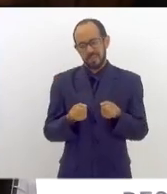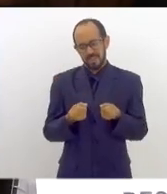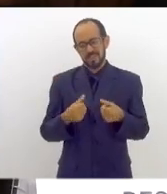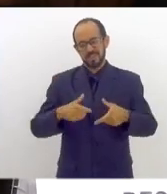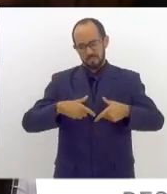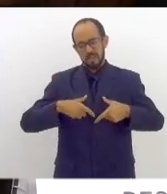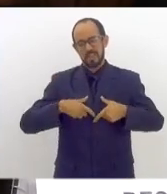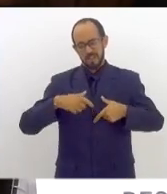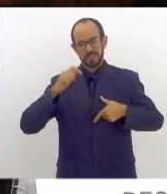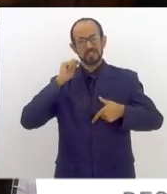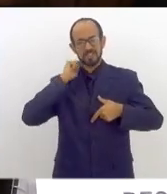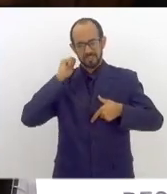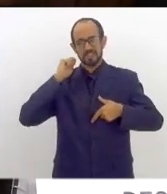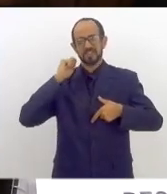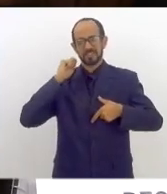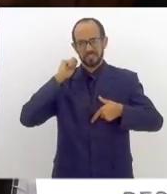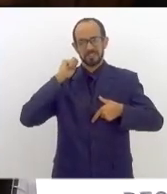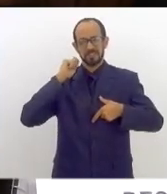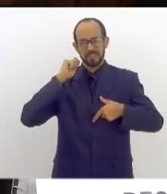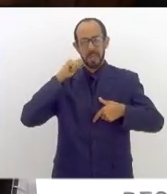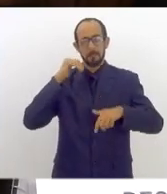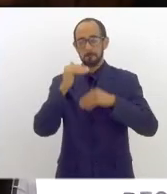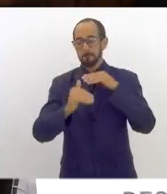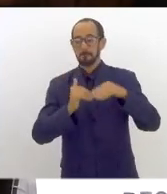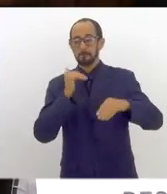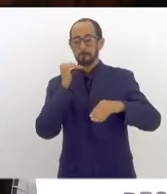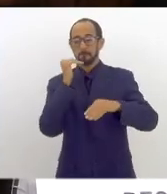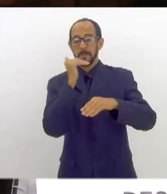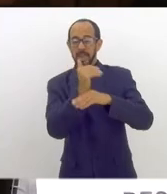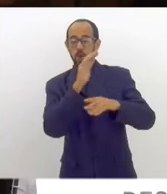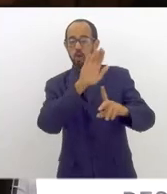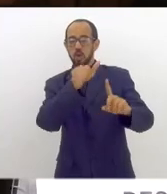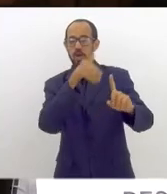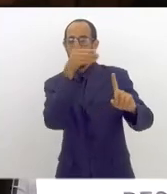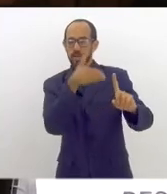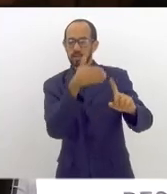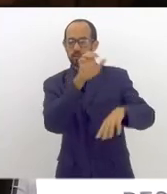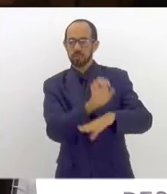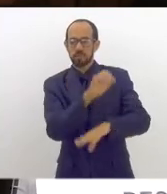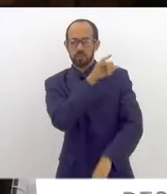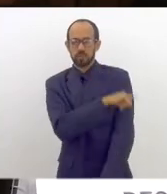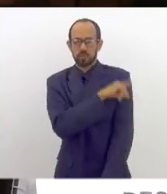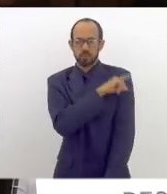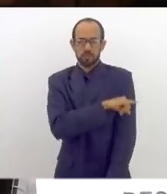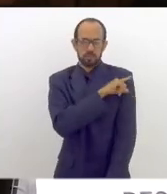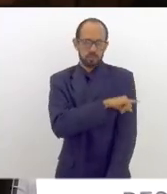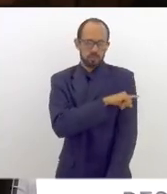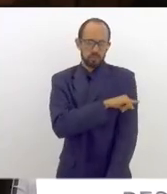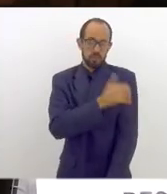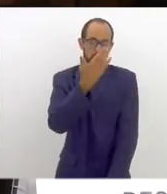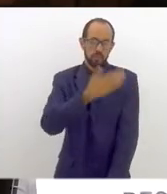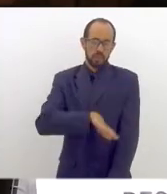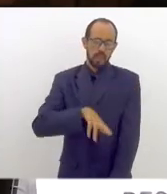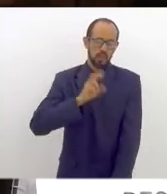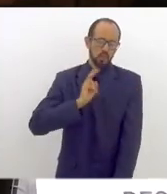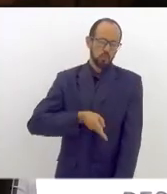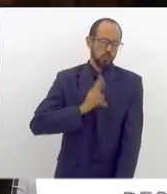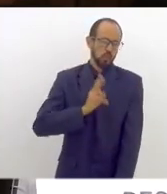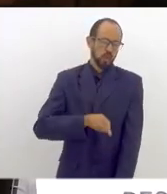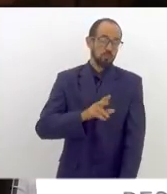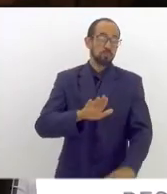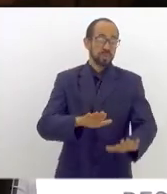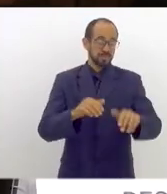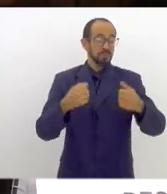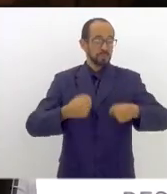Tiradentes que o Mauro Maria do Estado eu não quero me alongar mas vou me alongar um pouquinho né